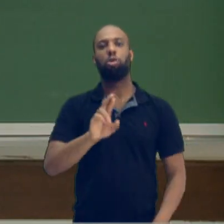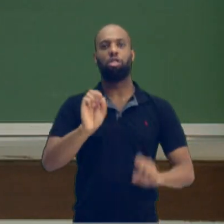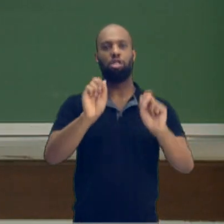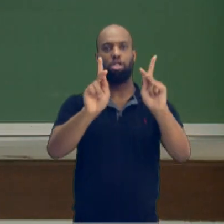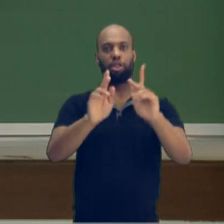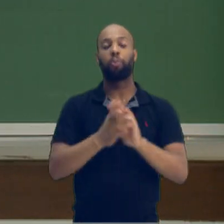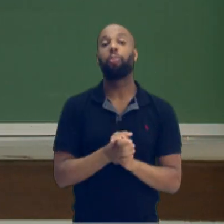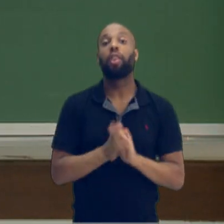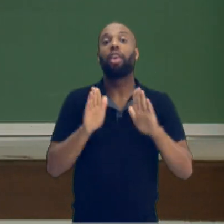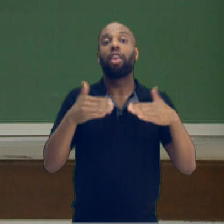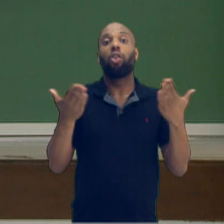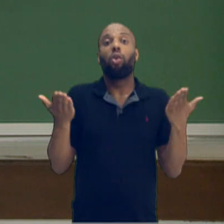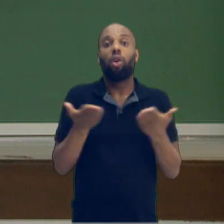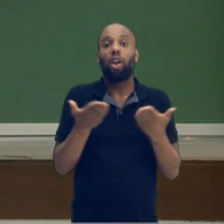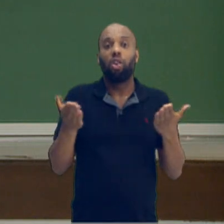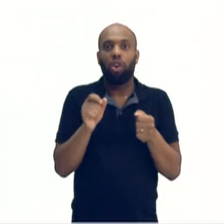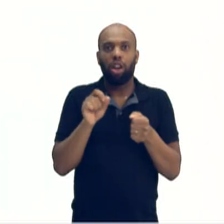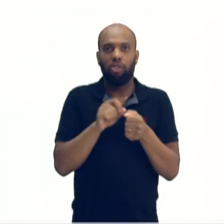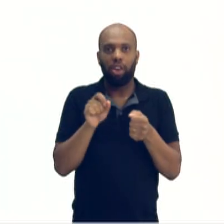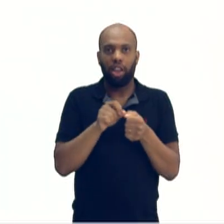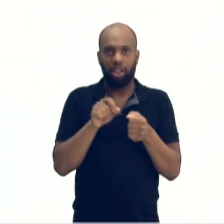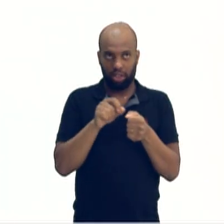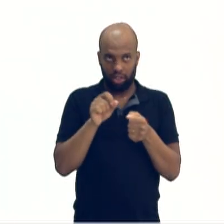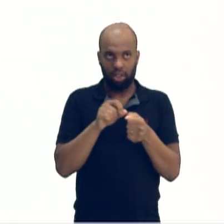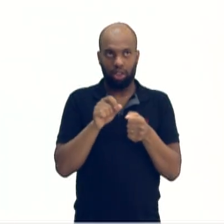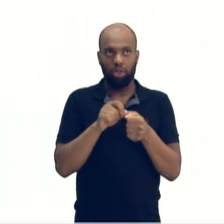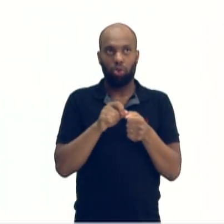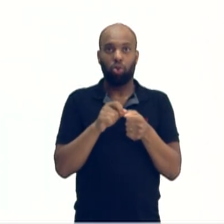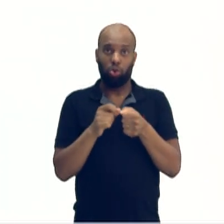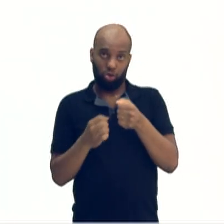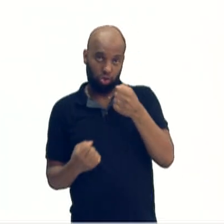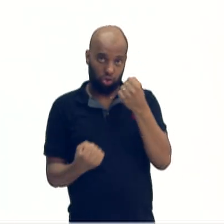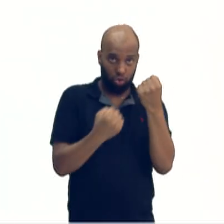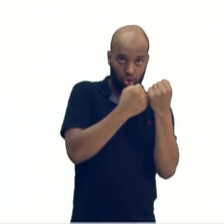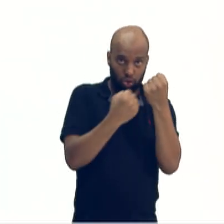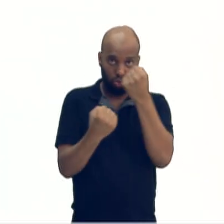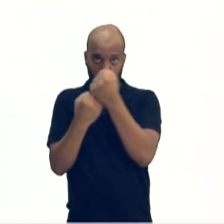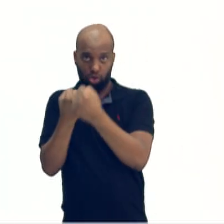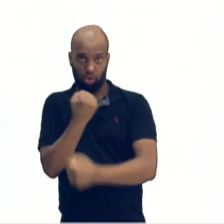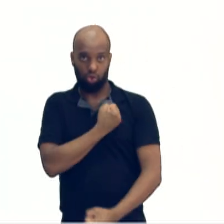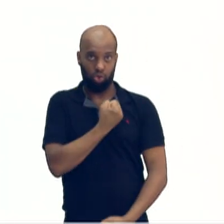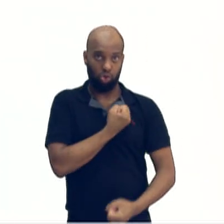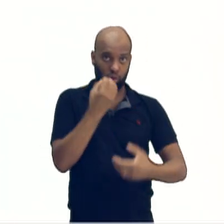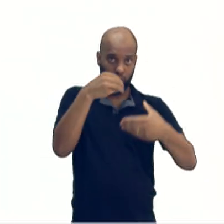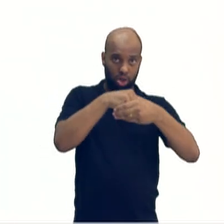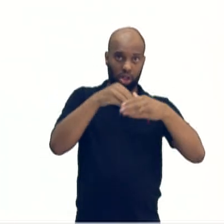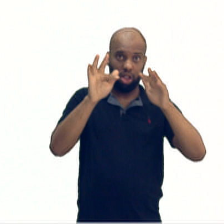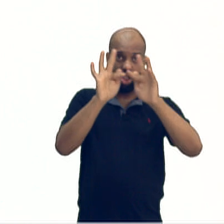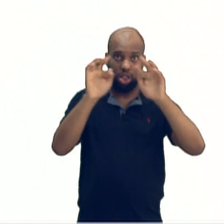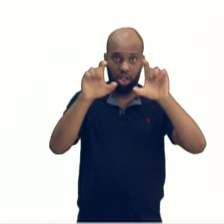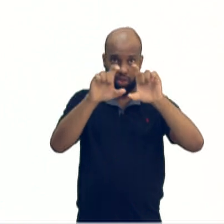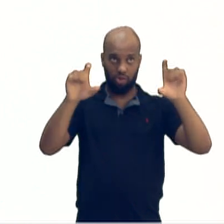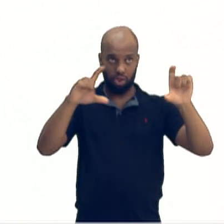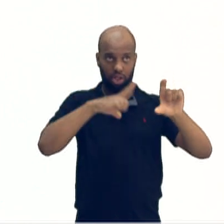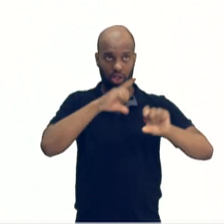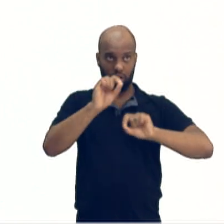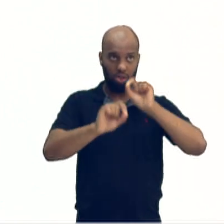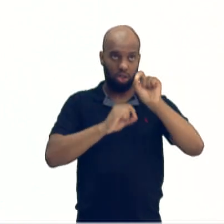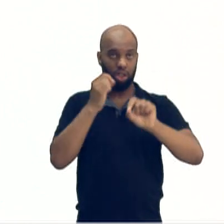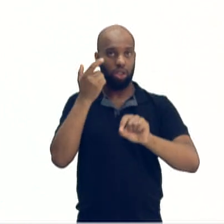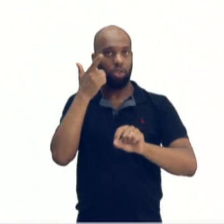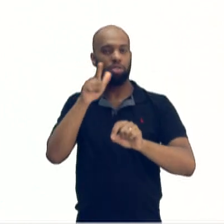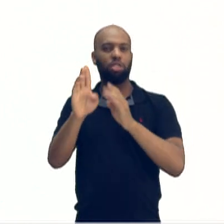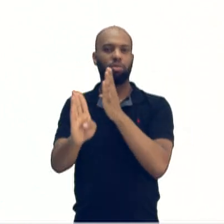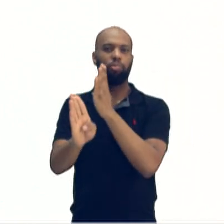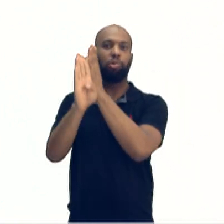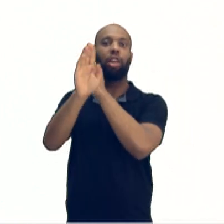correto? Então, fazendo a nossa mágica aqui agora, substituindo os valores dentro da nossa fórmula, tá? A gente chega no valor que